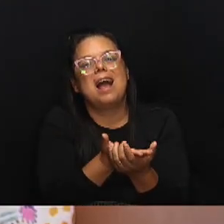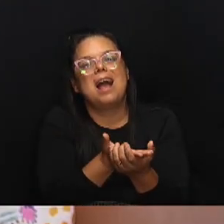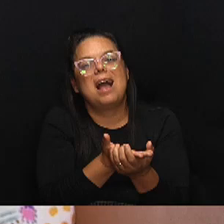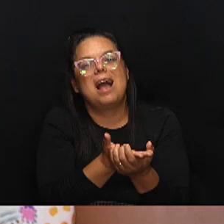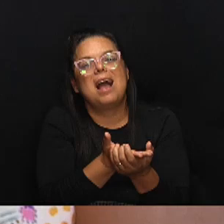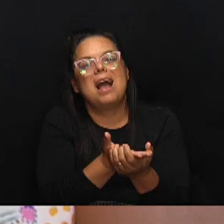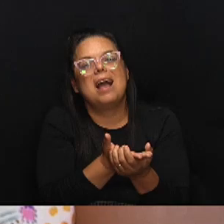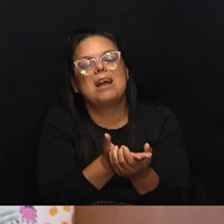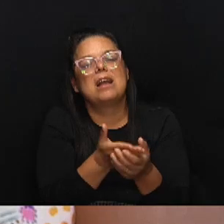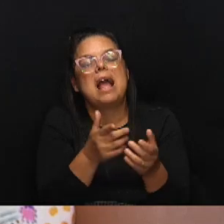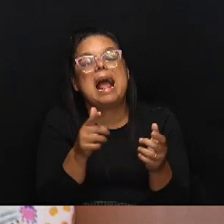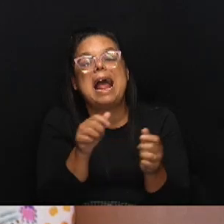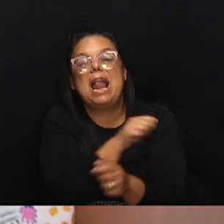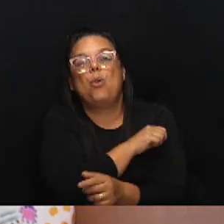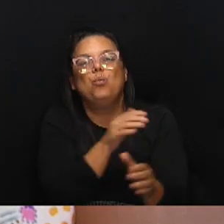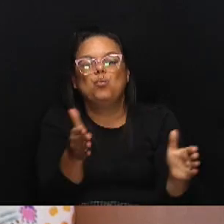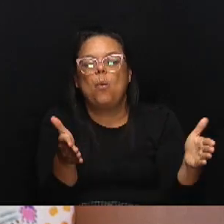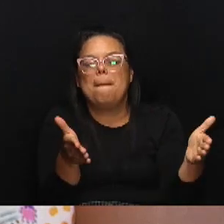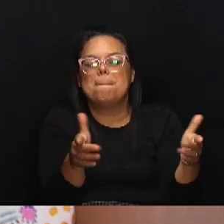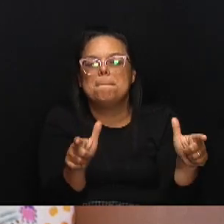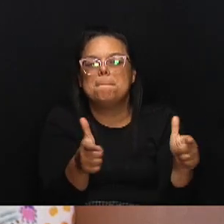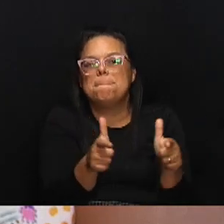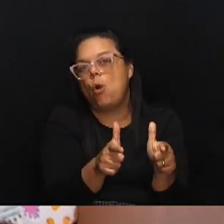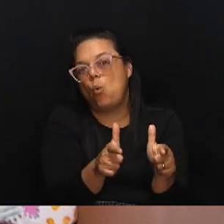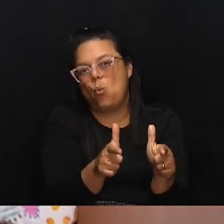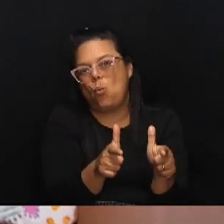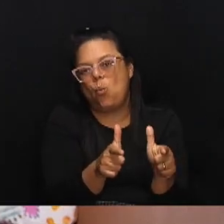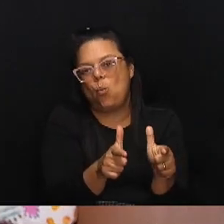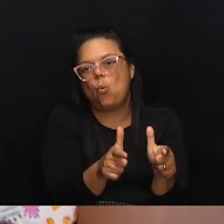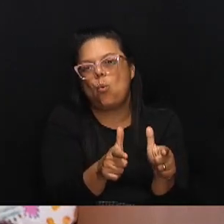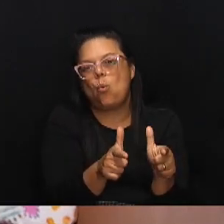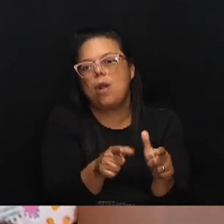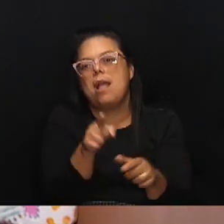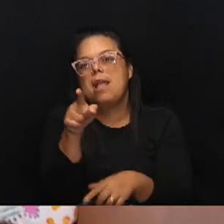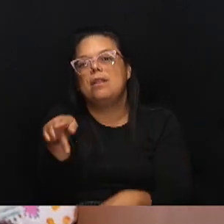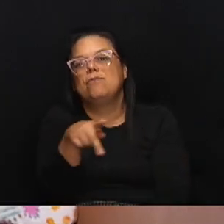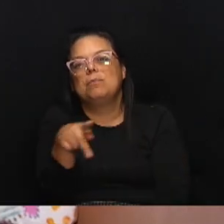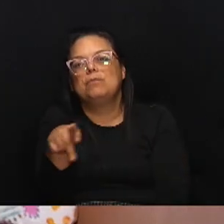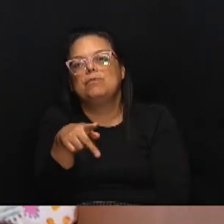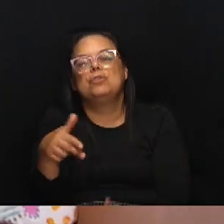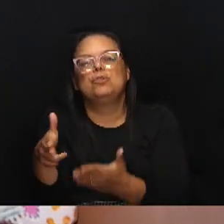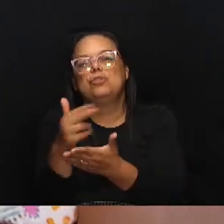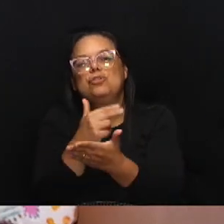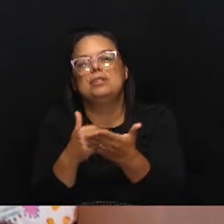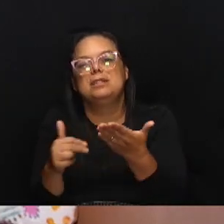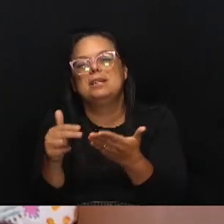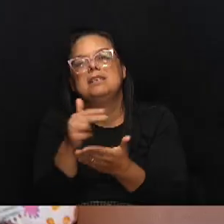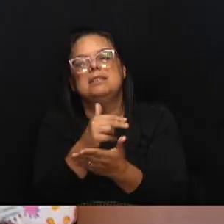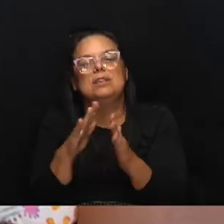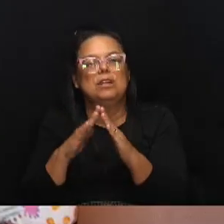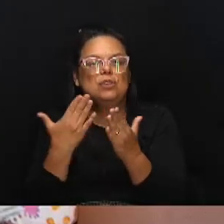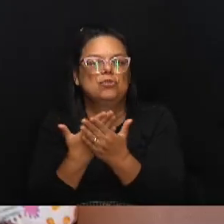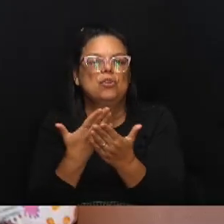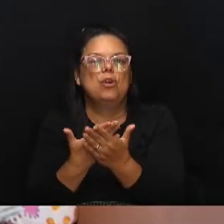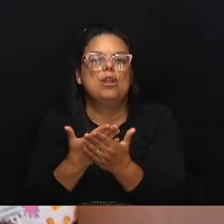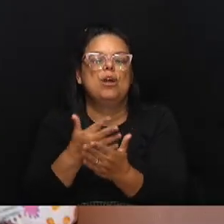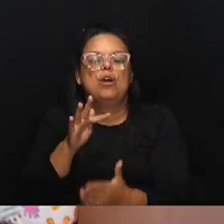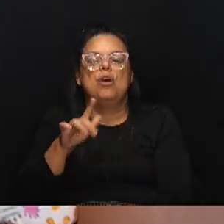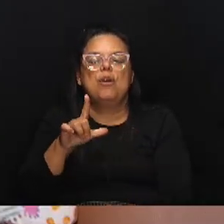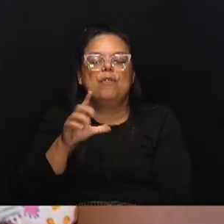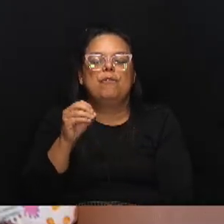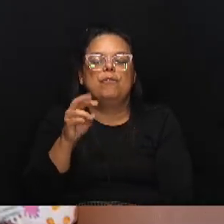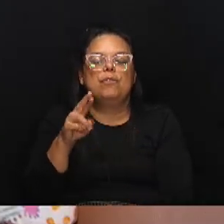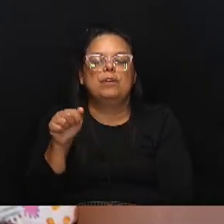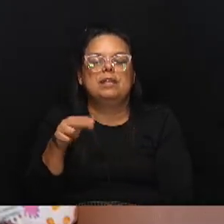poucos alunos, né? Não há ainda uma edificação. Ele foi professor de desenho no Colégio Florence, né? Que era da esposa dele, essa alemã,